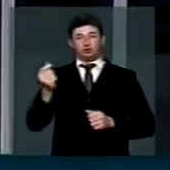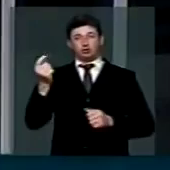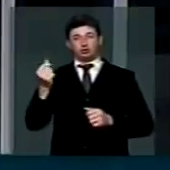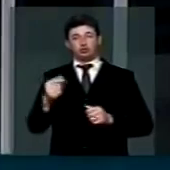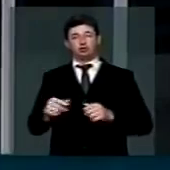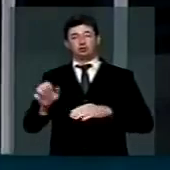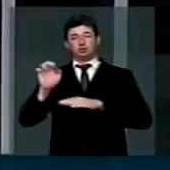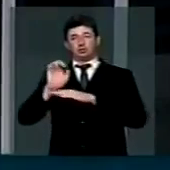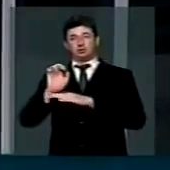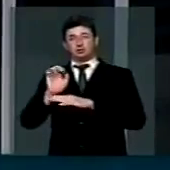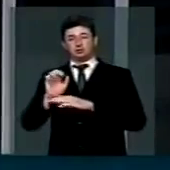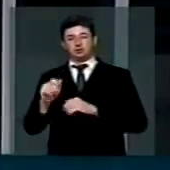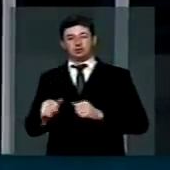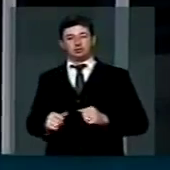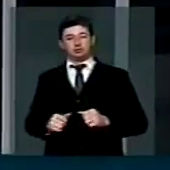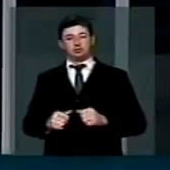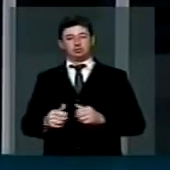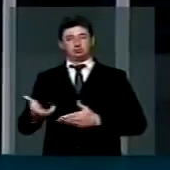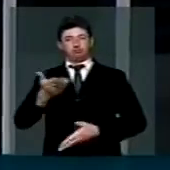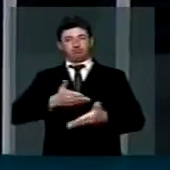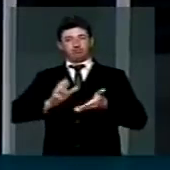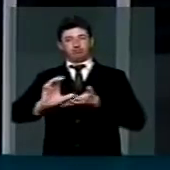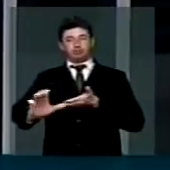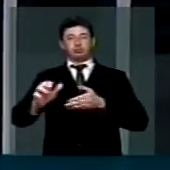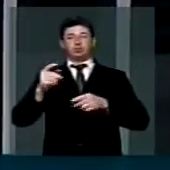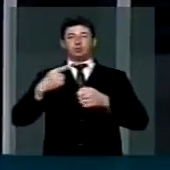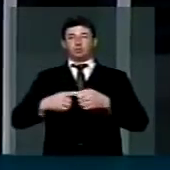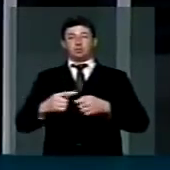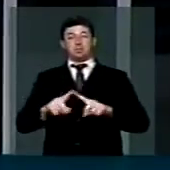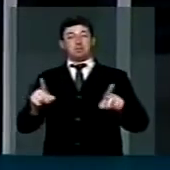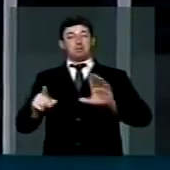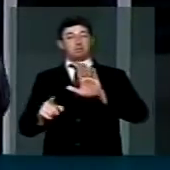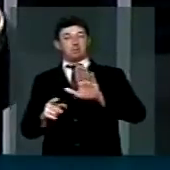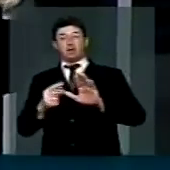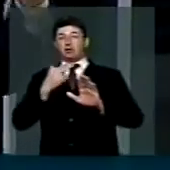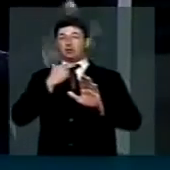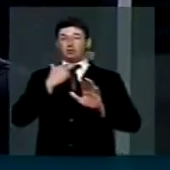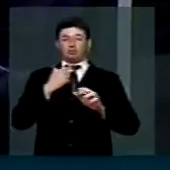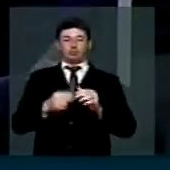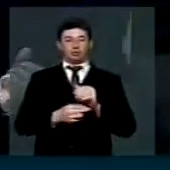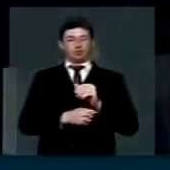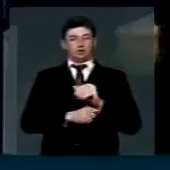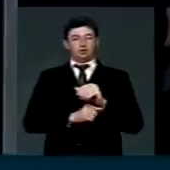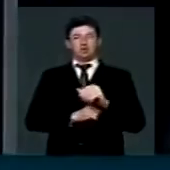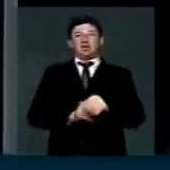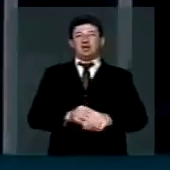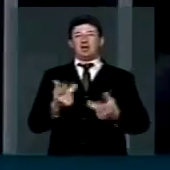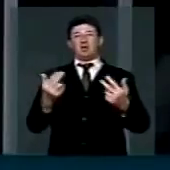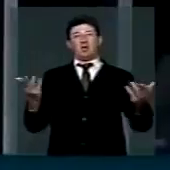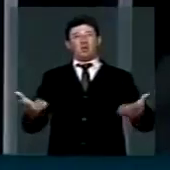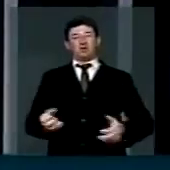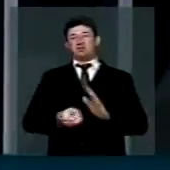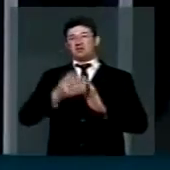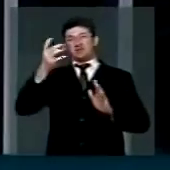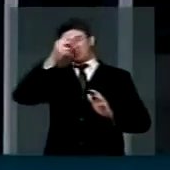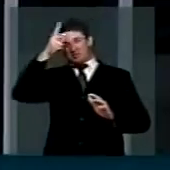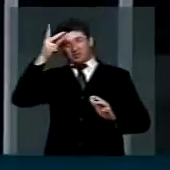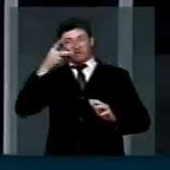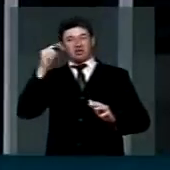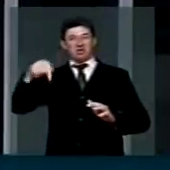recursos do estado para os municípios. O que não pode é o que se ouviu aqui hoje de muitos prefeitos,